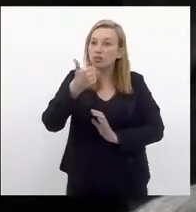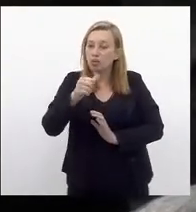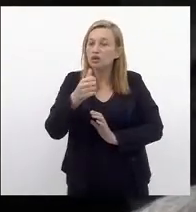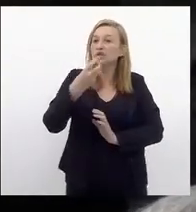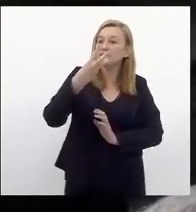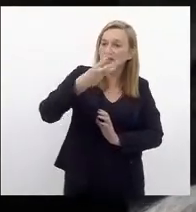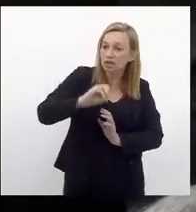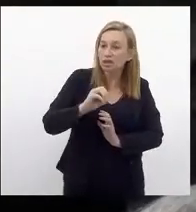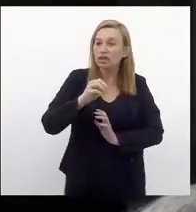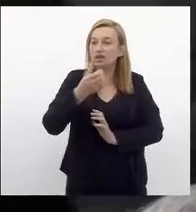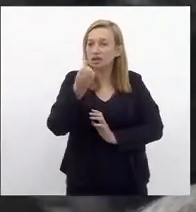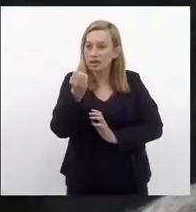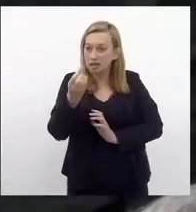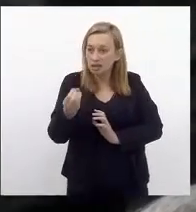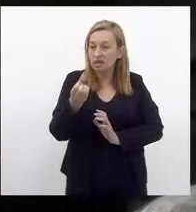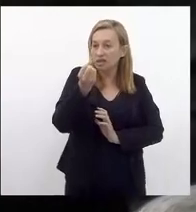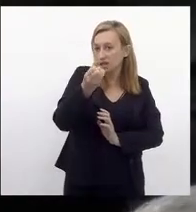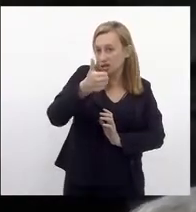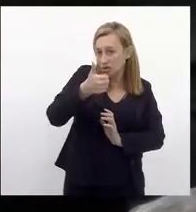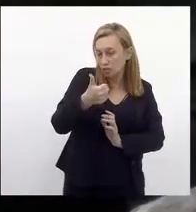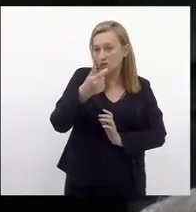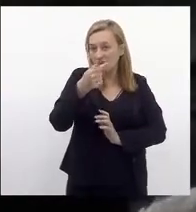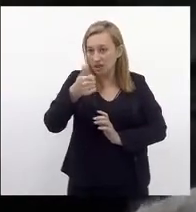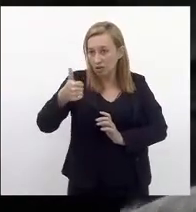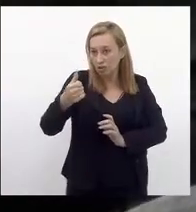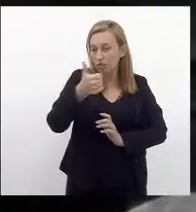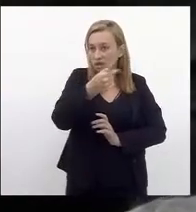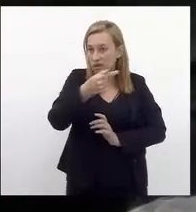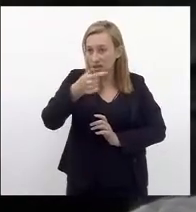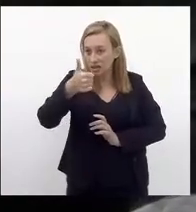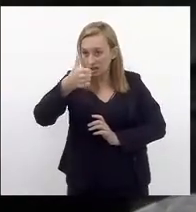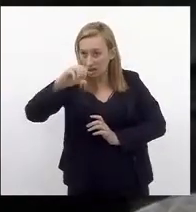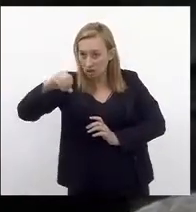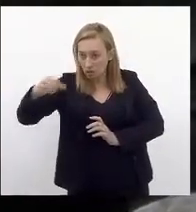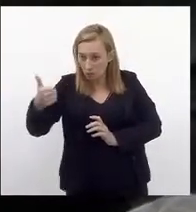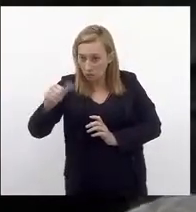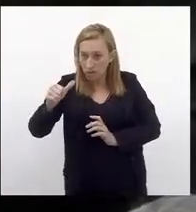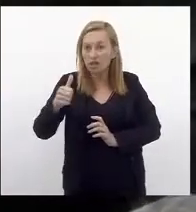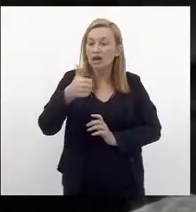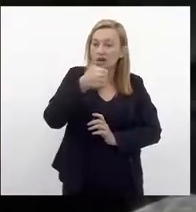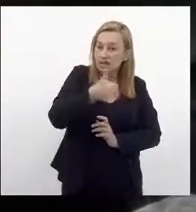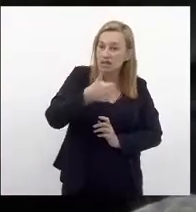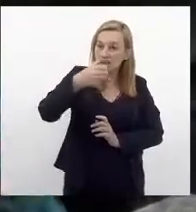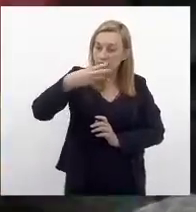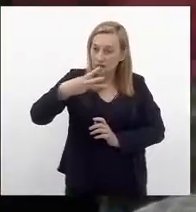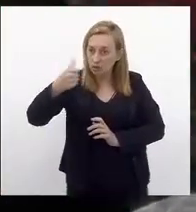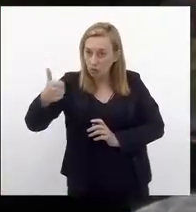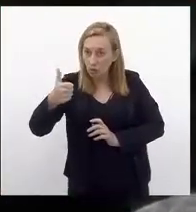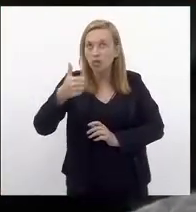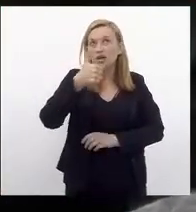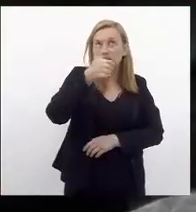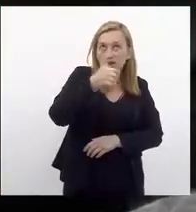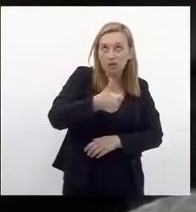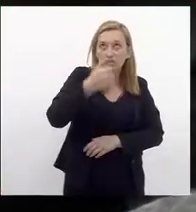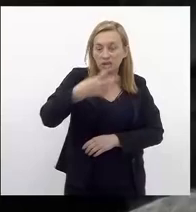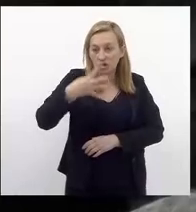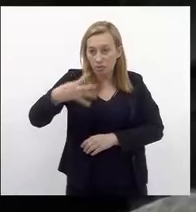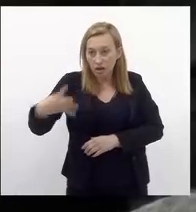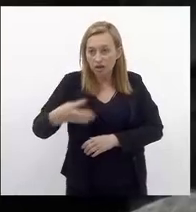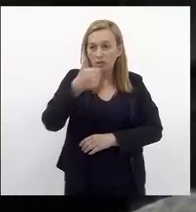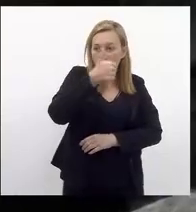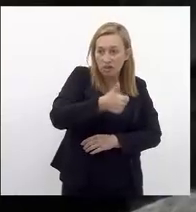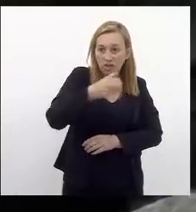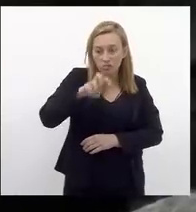60 71/75 111/130 1-144